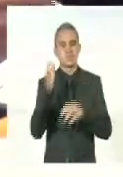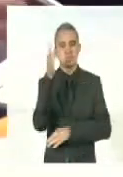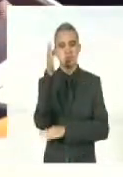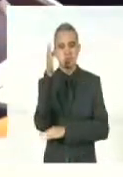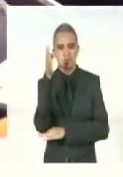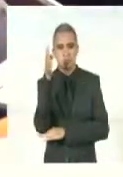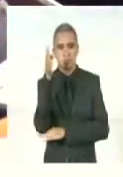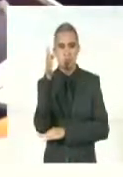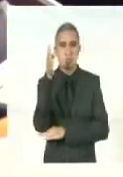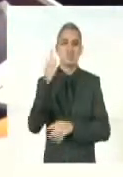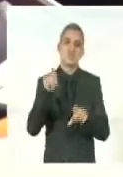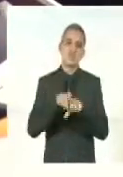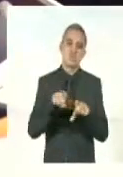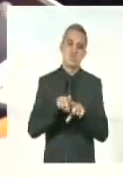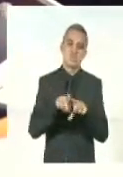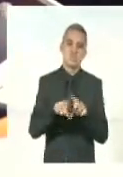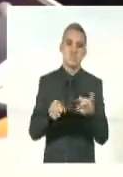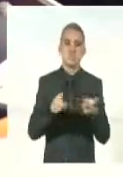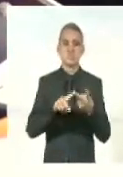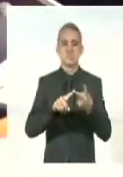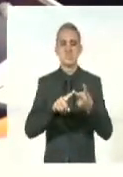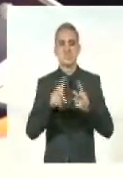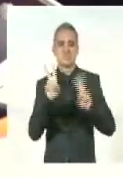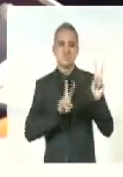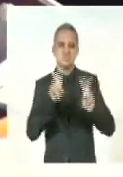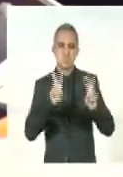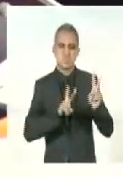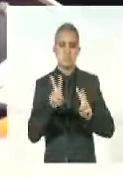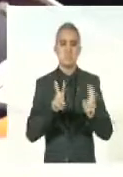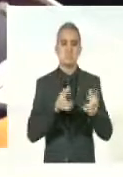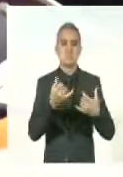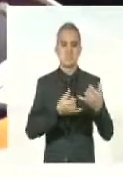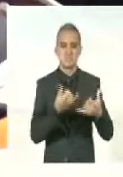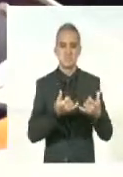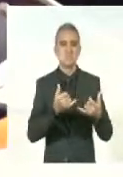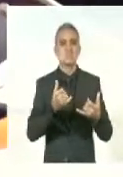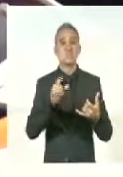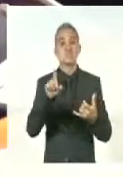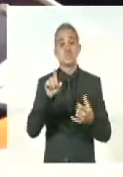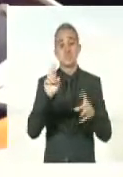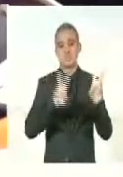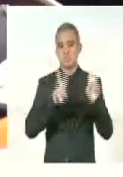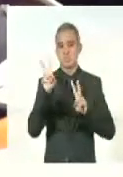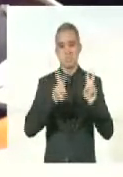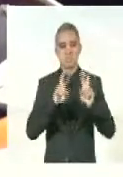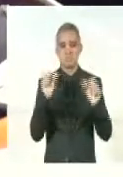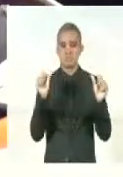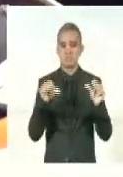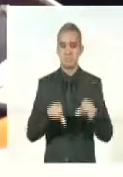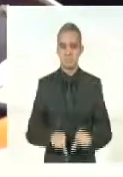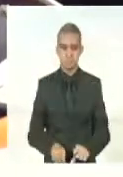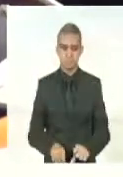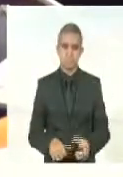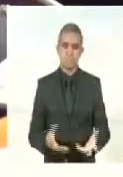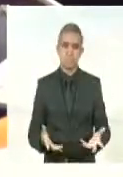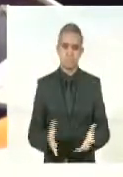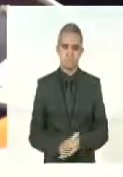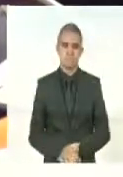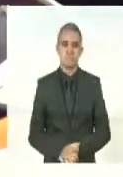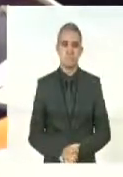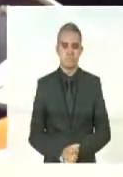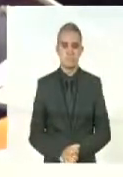com entretenimento sabe que o carnaval desse ano, no Estado do Maranhão, realmente deixou e muito a